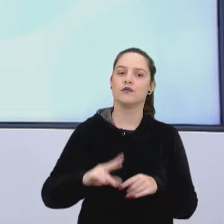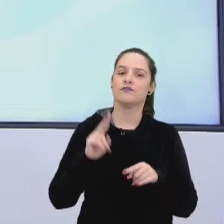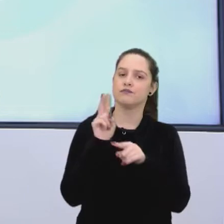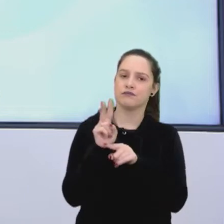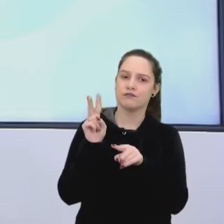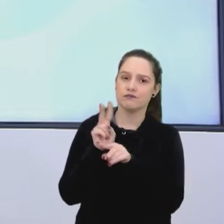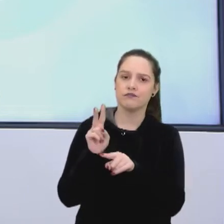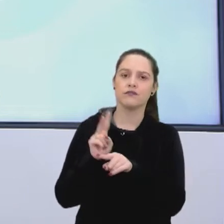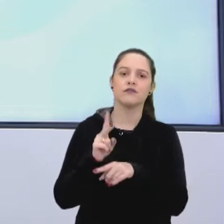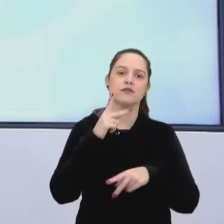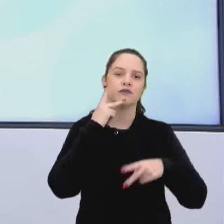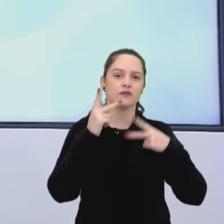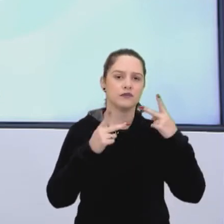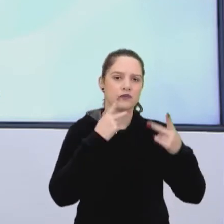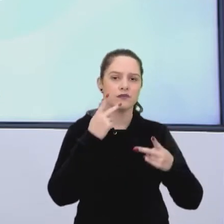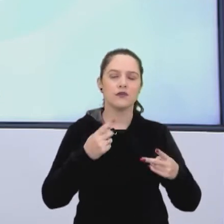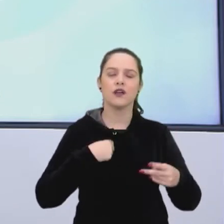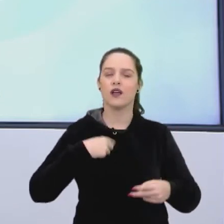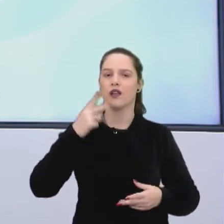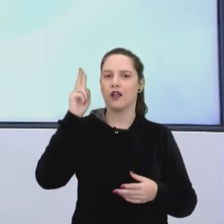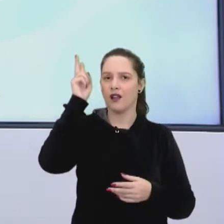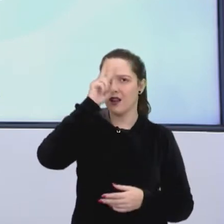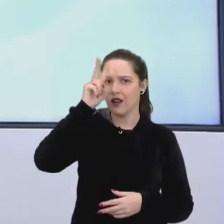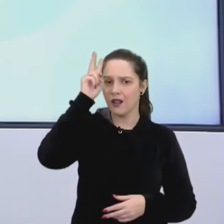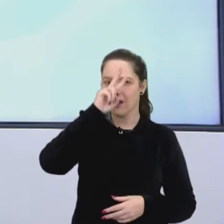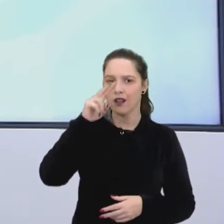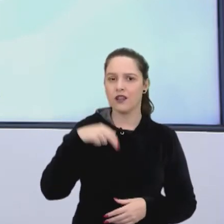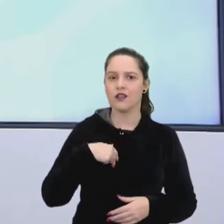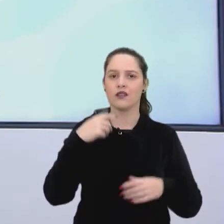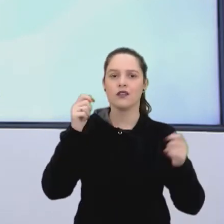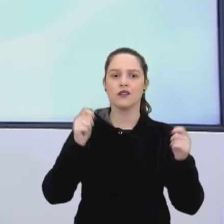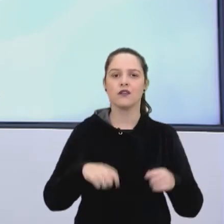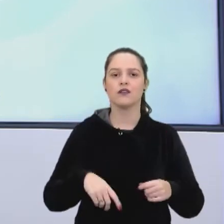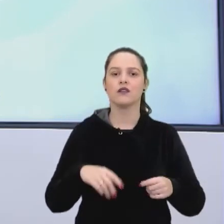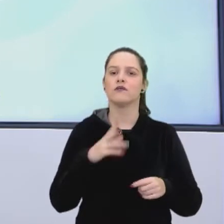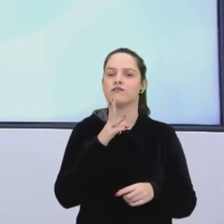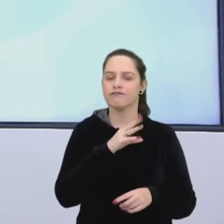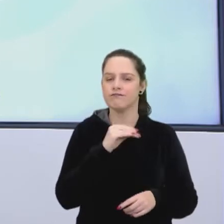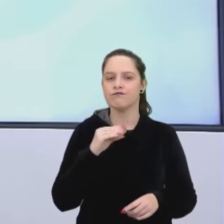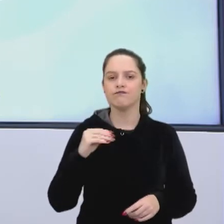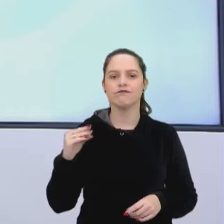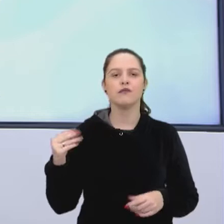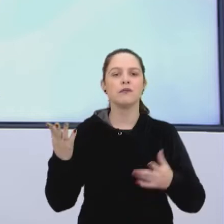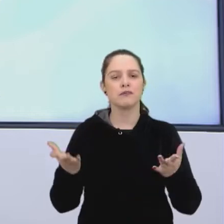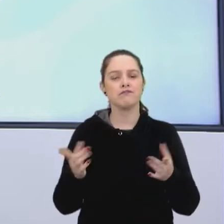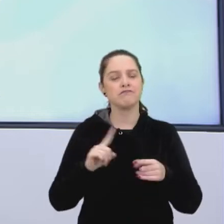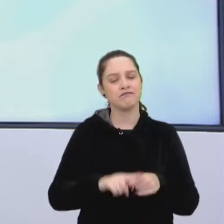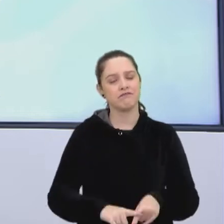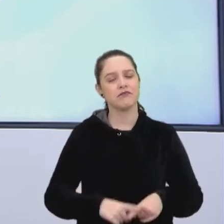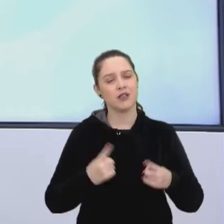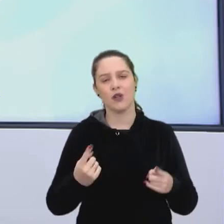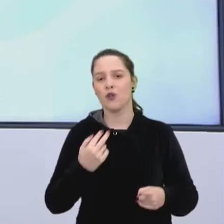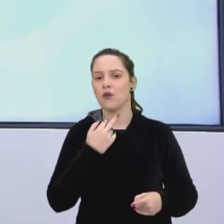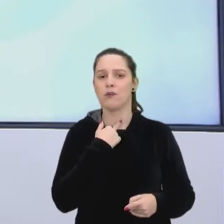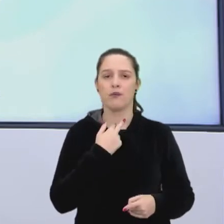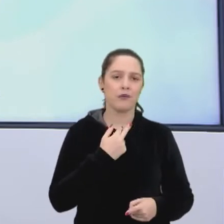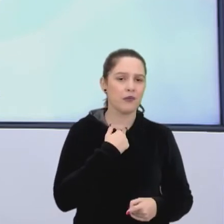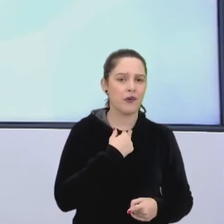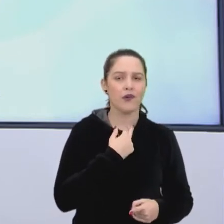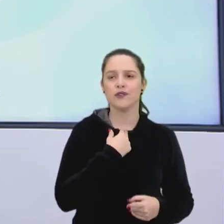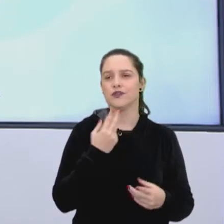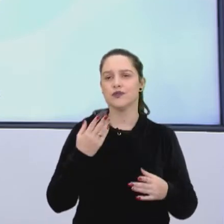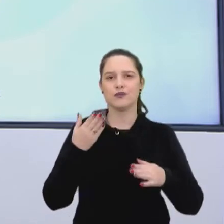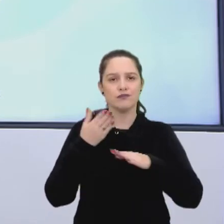que são áreas protegidas integrais, né, na qual você pode até ter moradores lá, mas não pode, né, usufruir aí